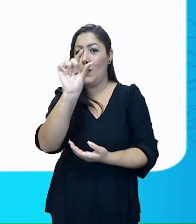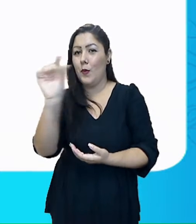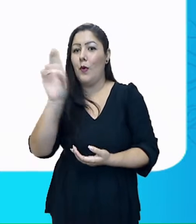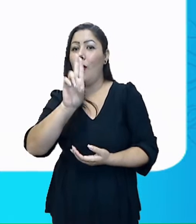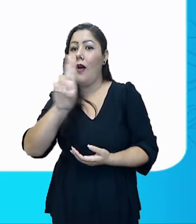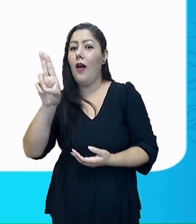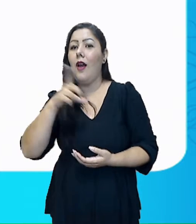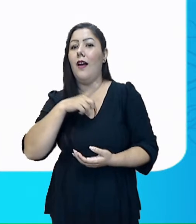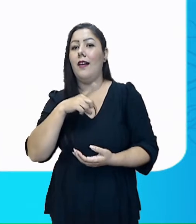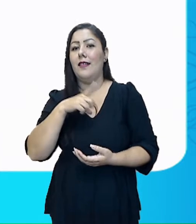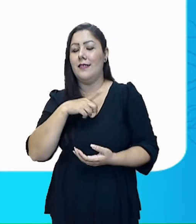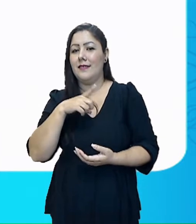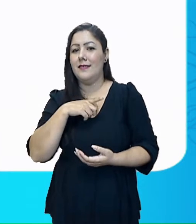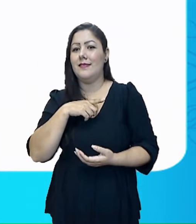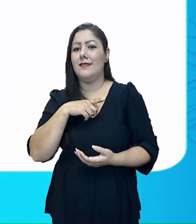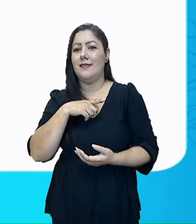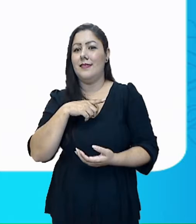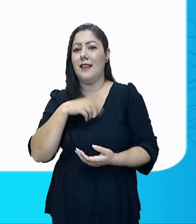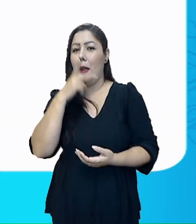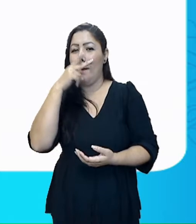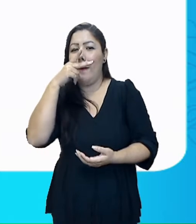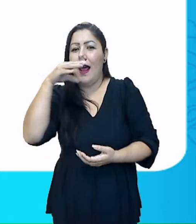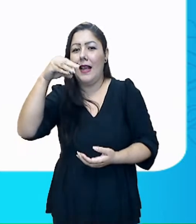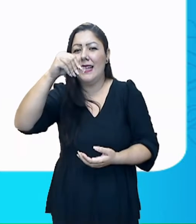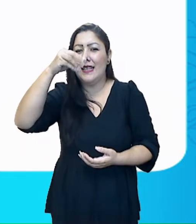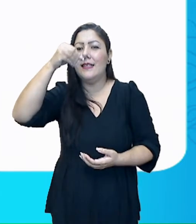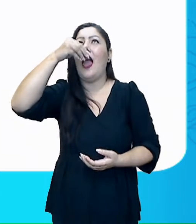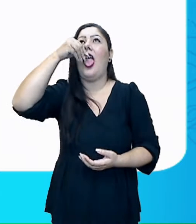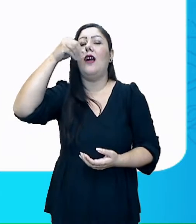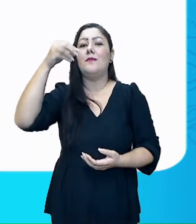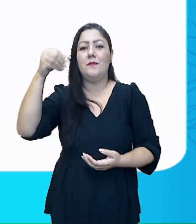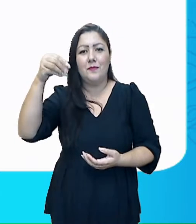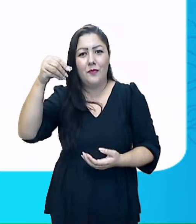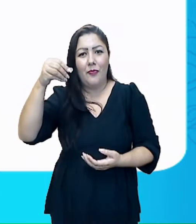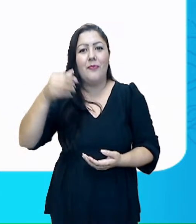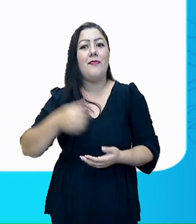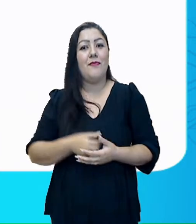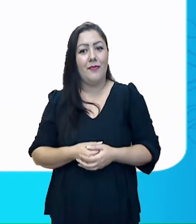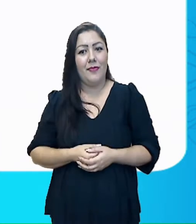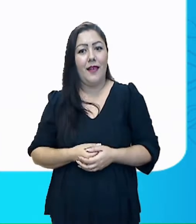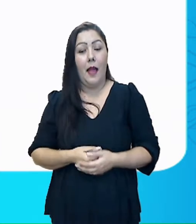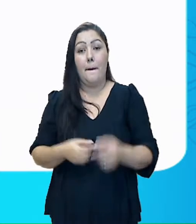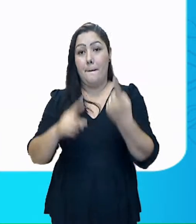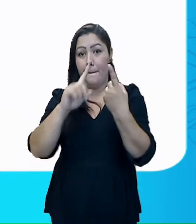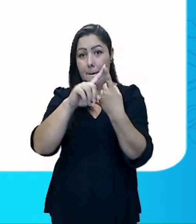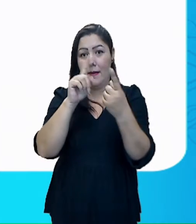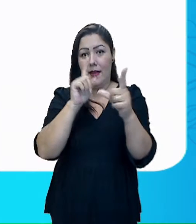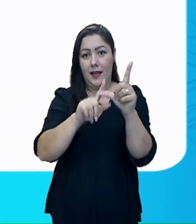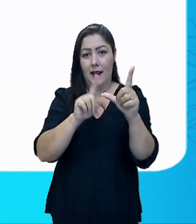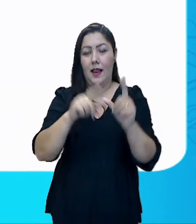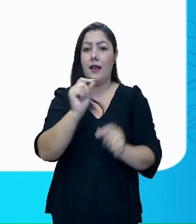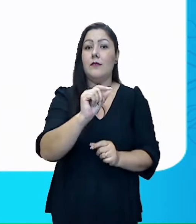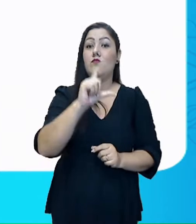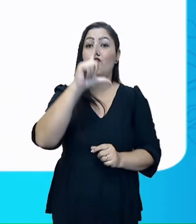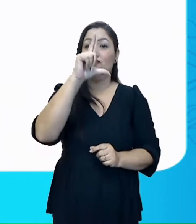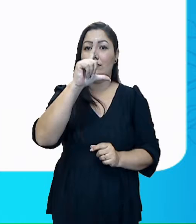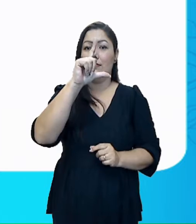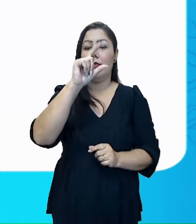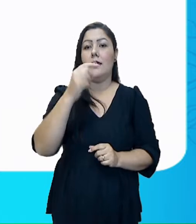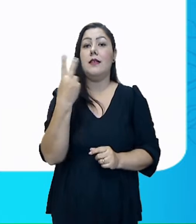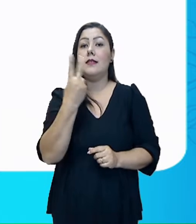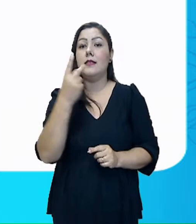Perceba que a primeira letra é maiúscula e a segunda letra minúscula. E por